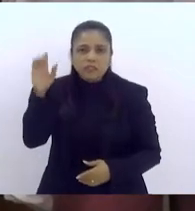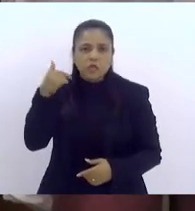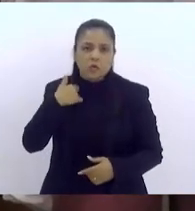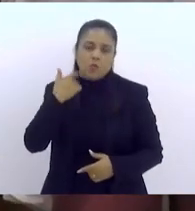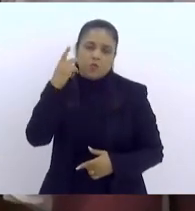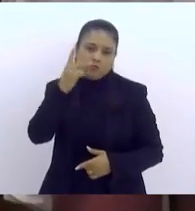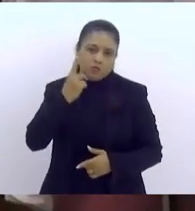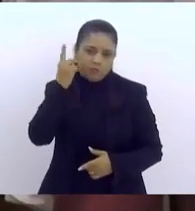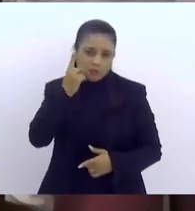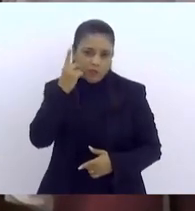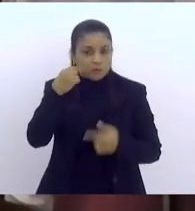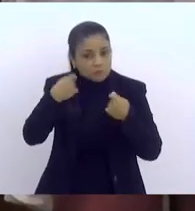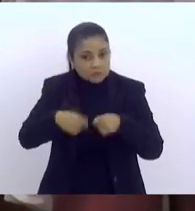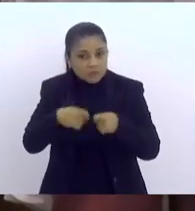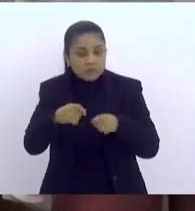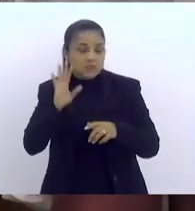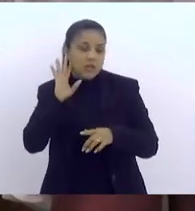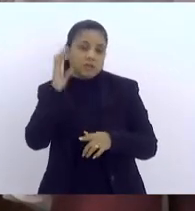não pode ficar